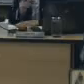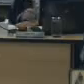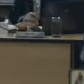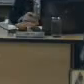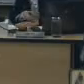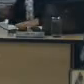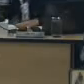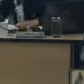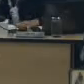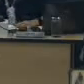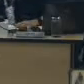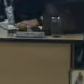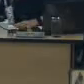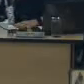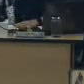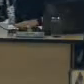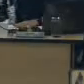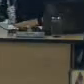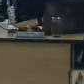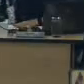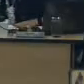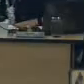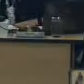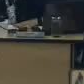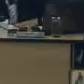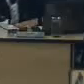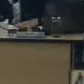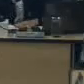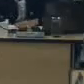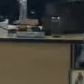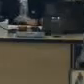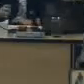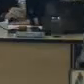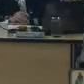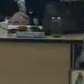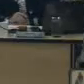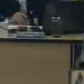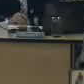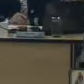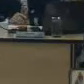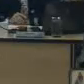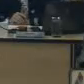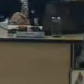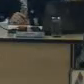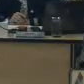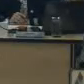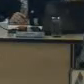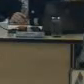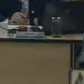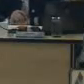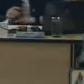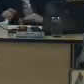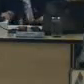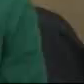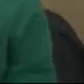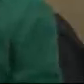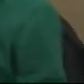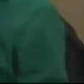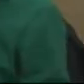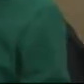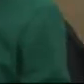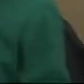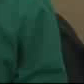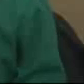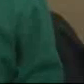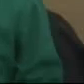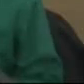Senhor presidente, nobres colegas, plateia presente, vereadora, colega, professora Érica, eu sei que o requerimento de